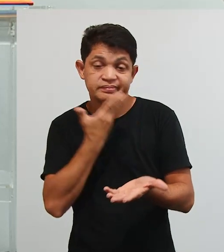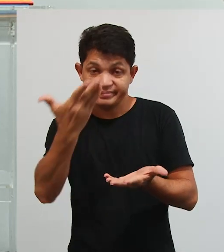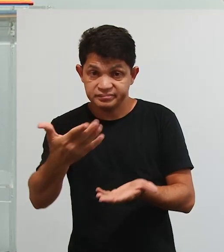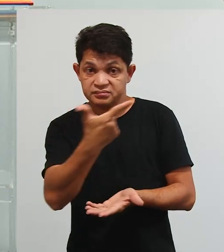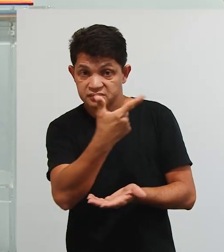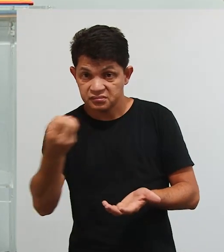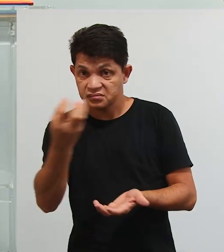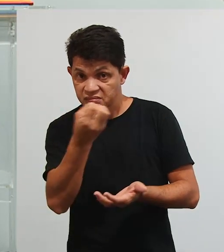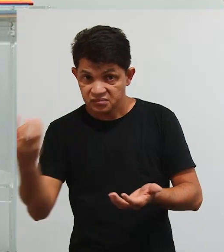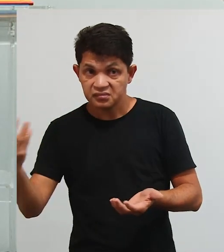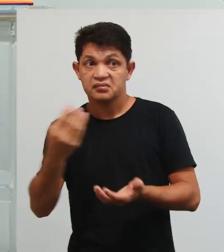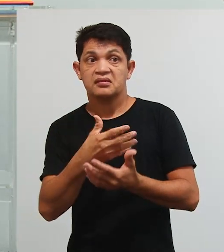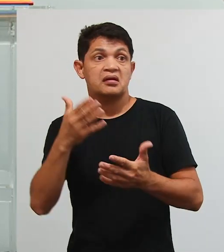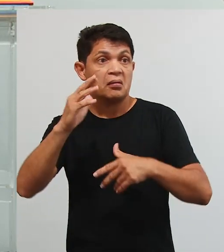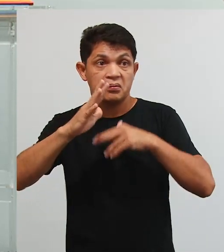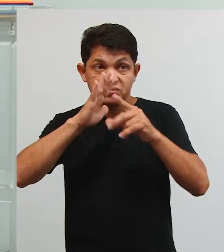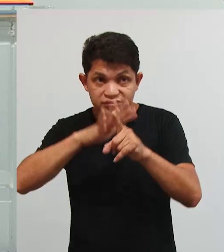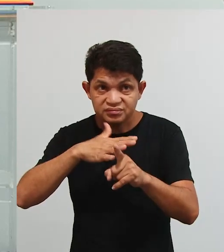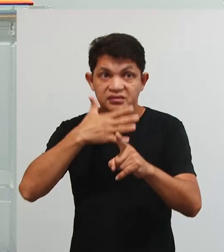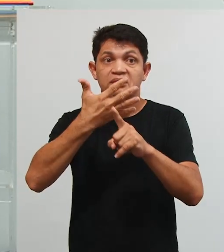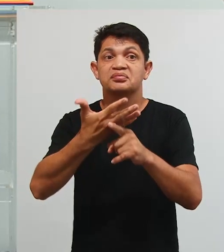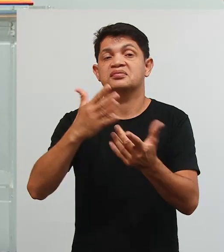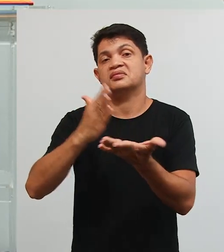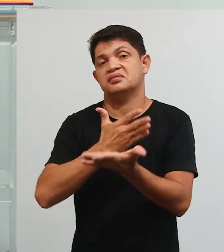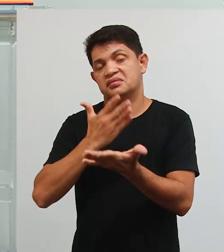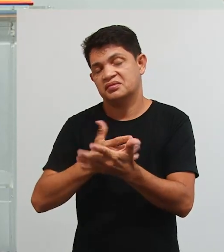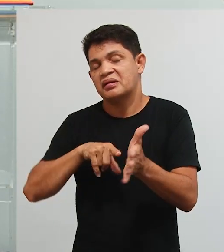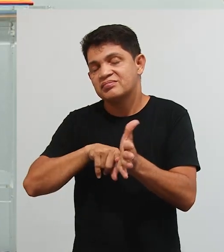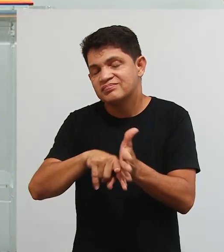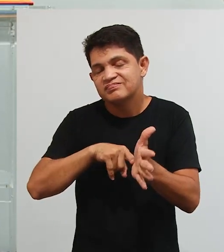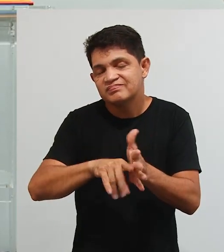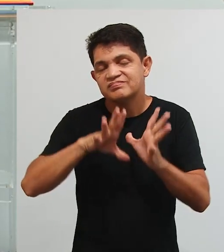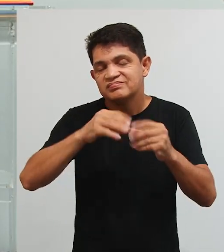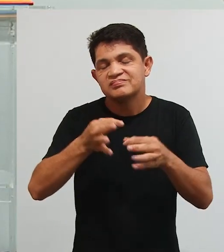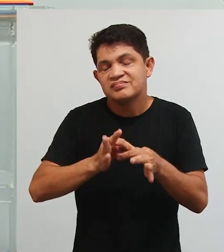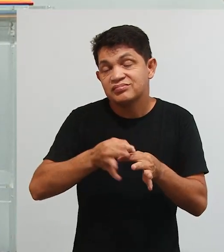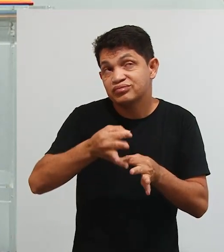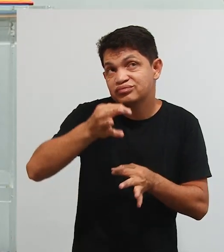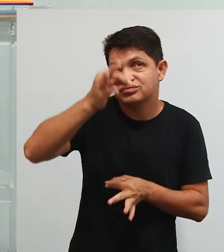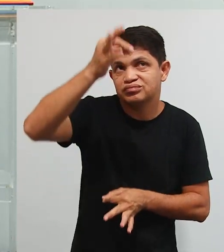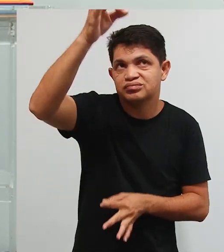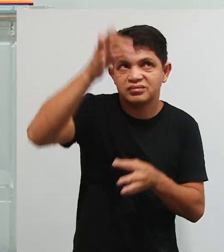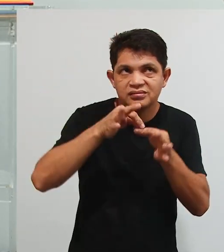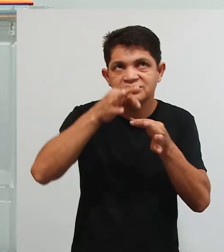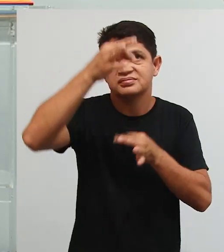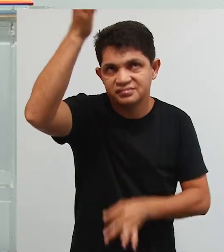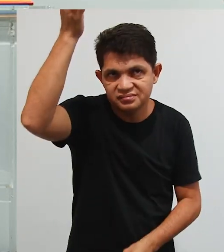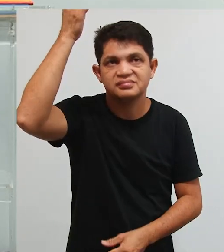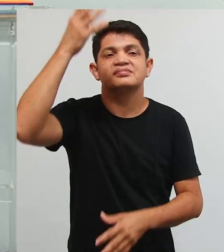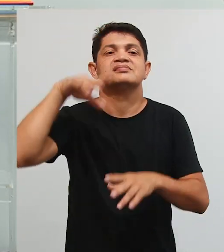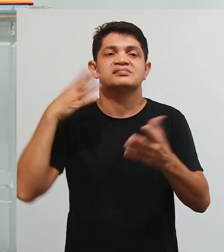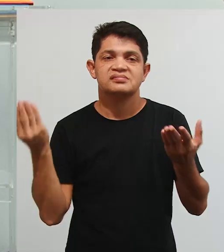inspirados, evidentemente, não que você não possa fazer pela perspectiva